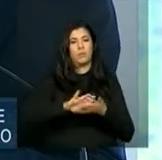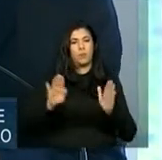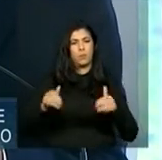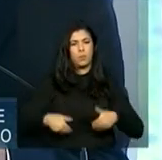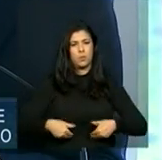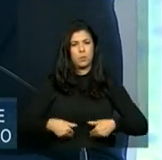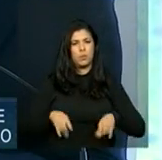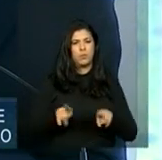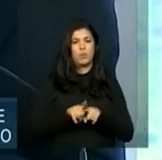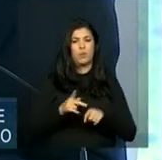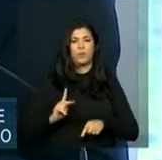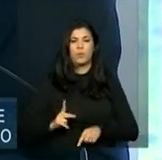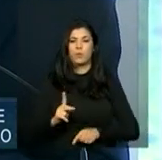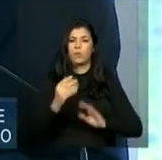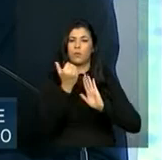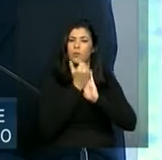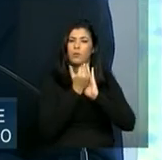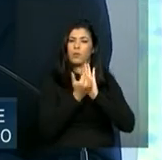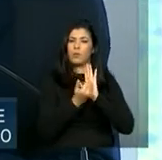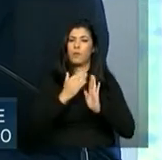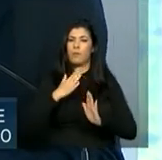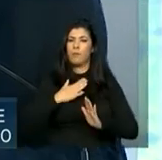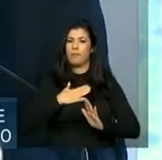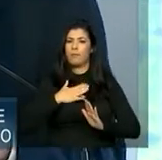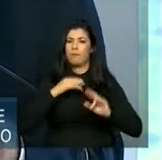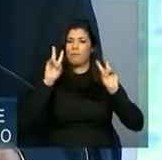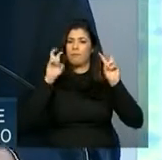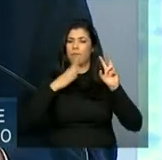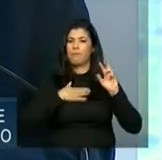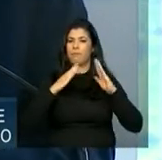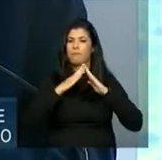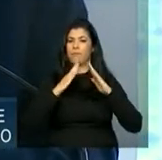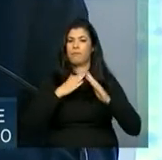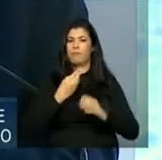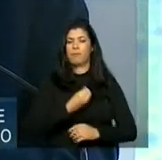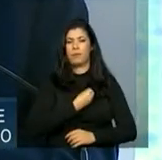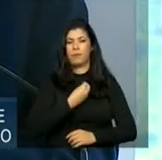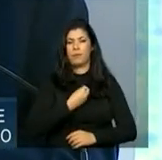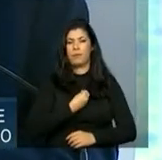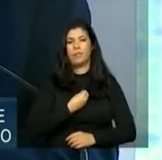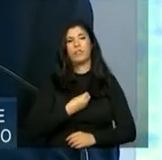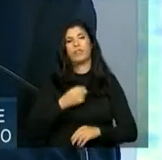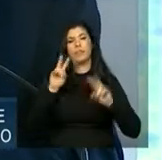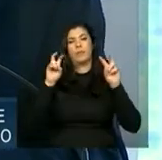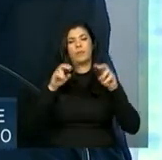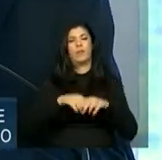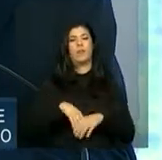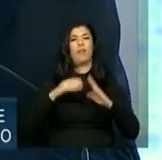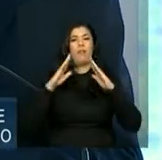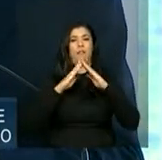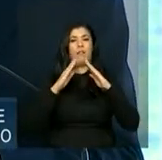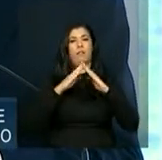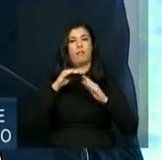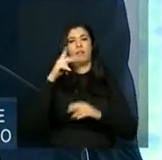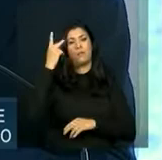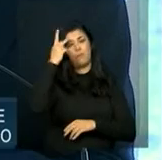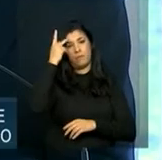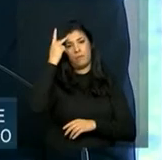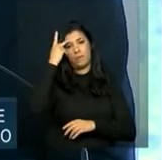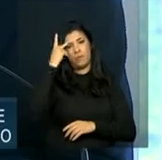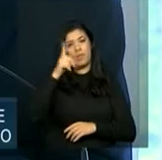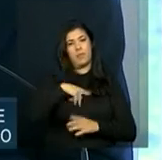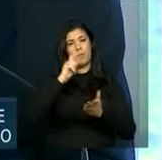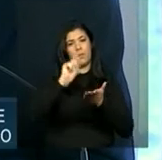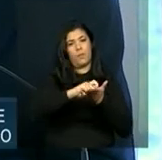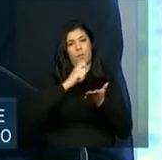Minha Vida com o programa Casa Paulista assinamos 100 mil unidades e